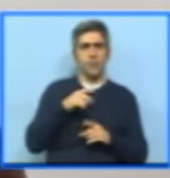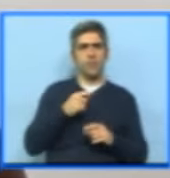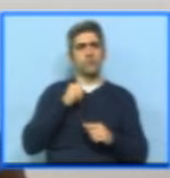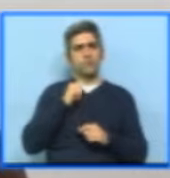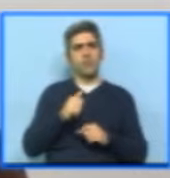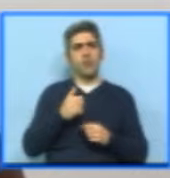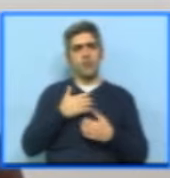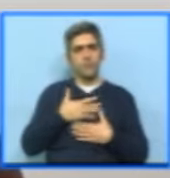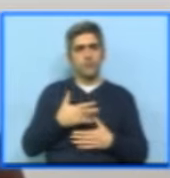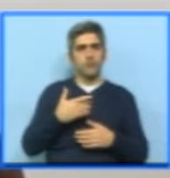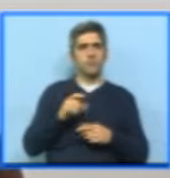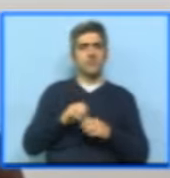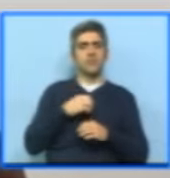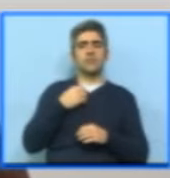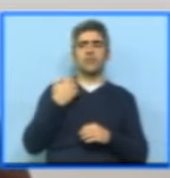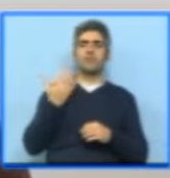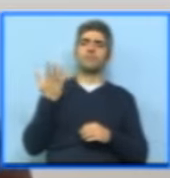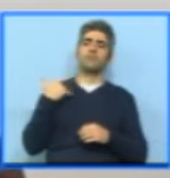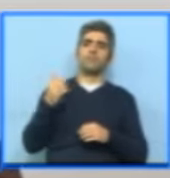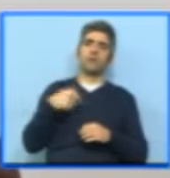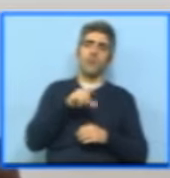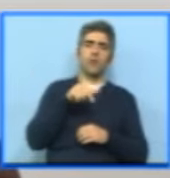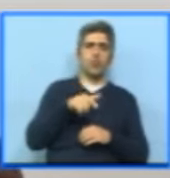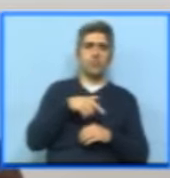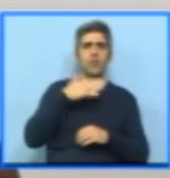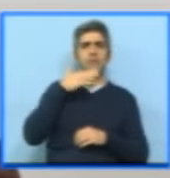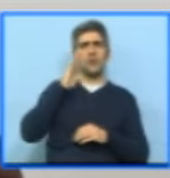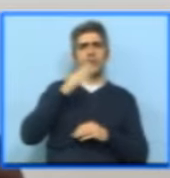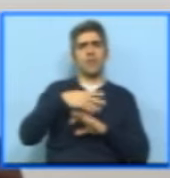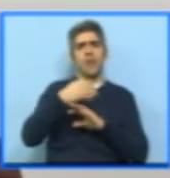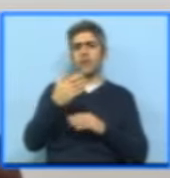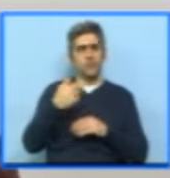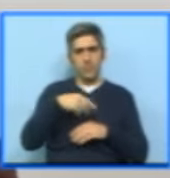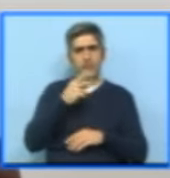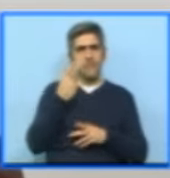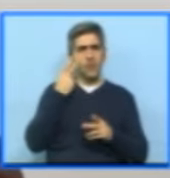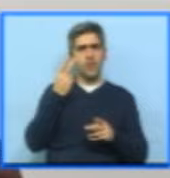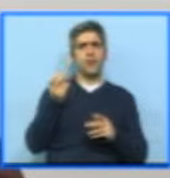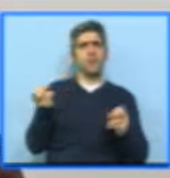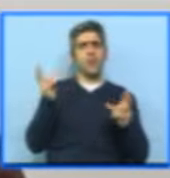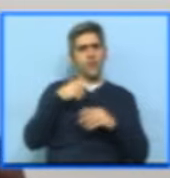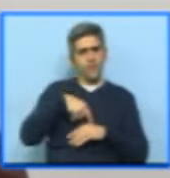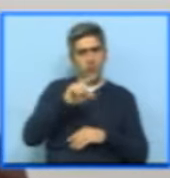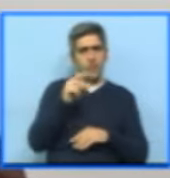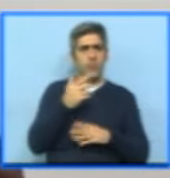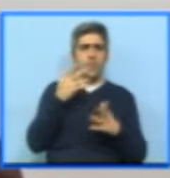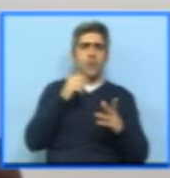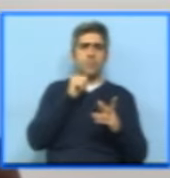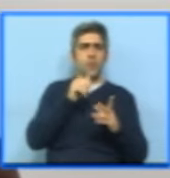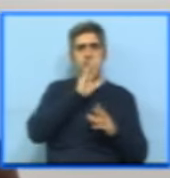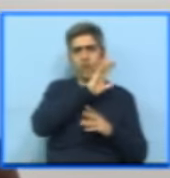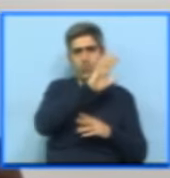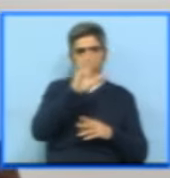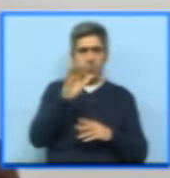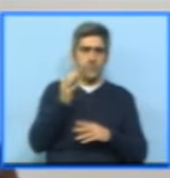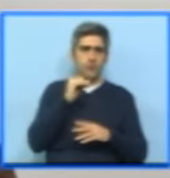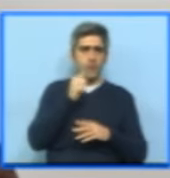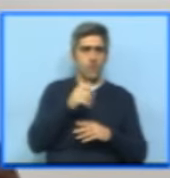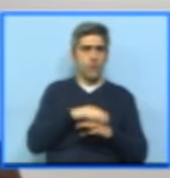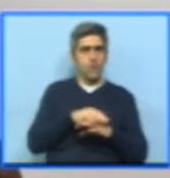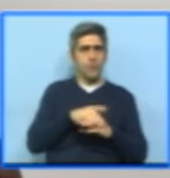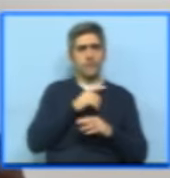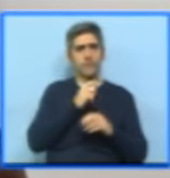generosamente, sentiram-se tocados, foram chamados e foram para uma vida nova. E a maior parte deles morreram por lá, quer dizer, ao fruto